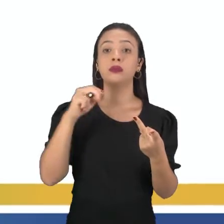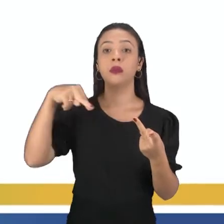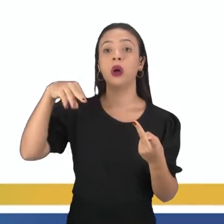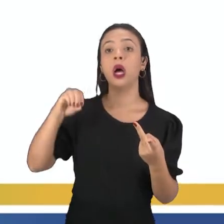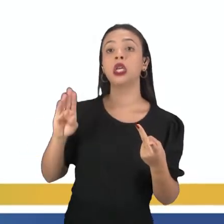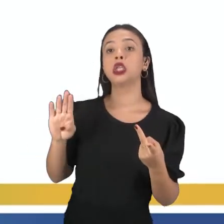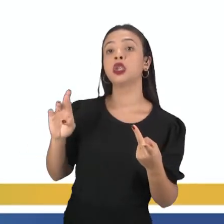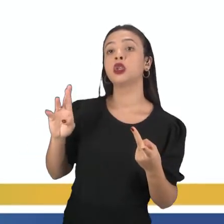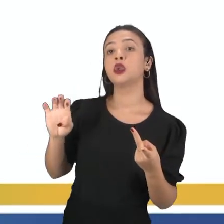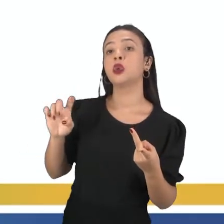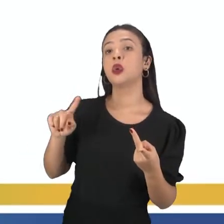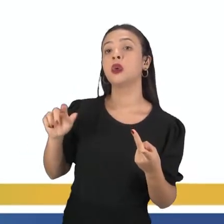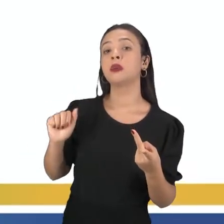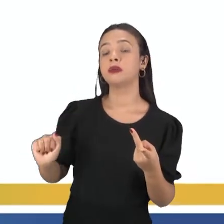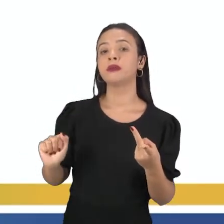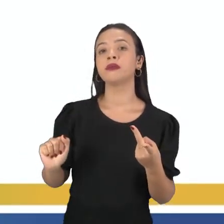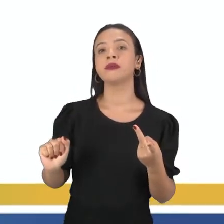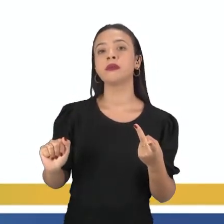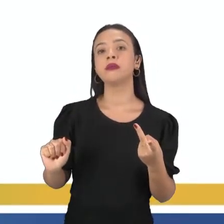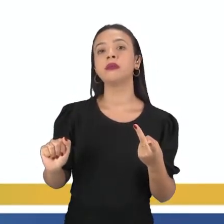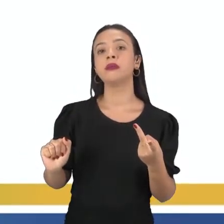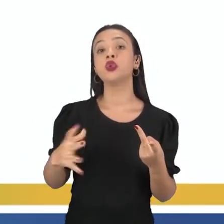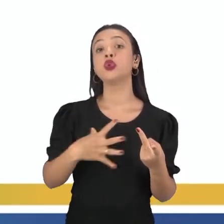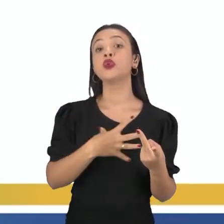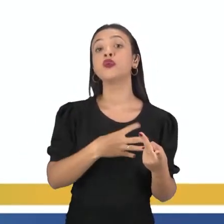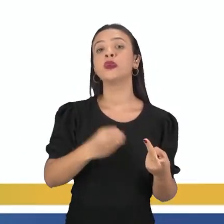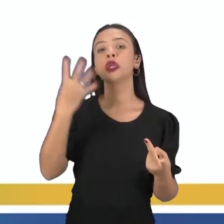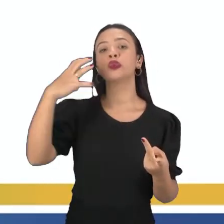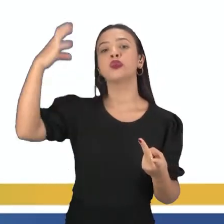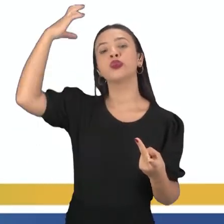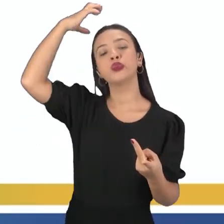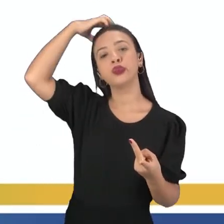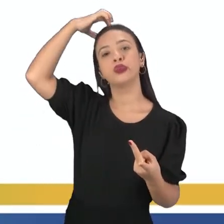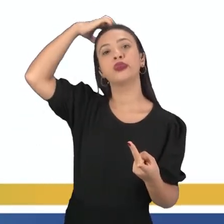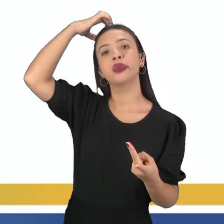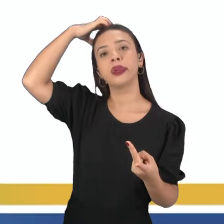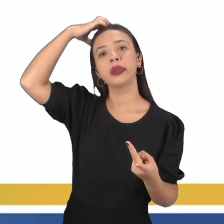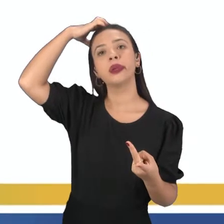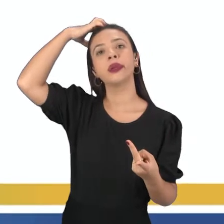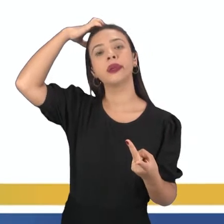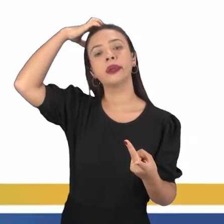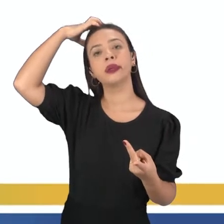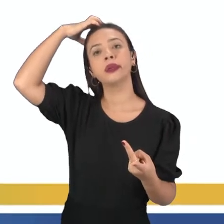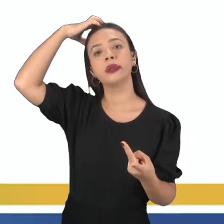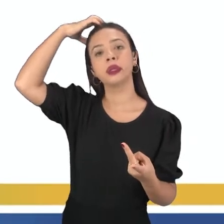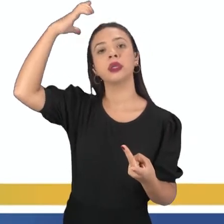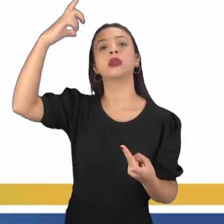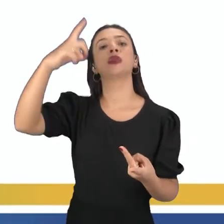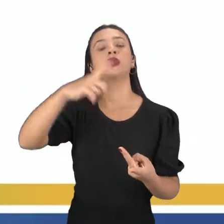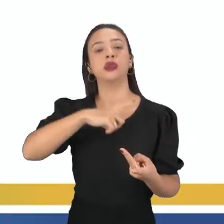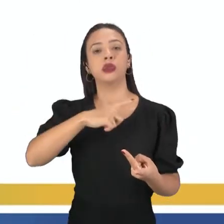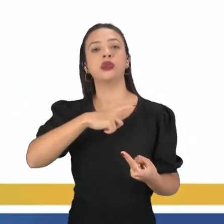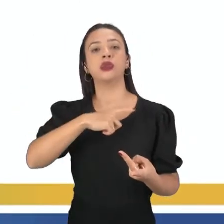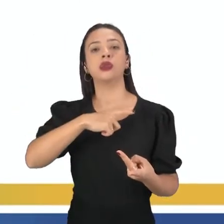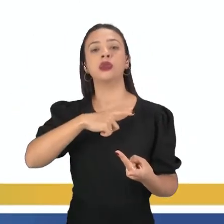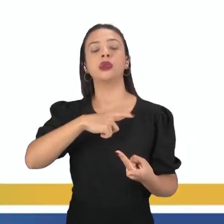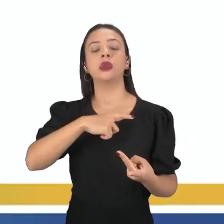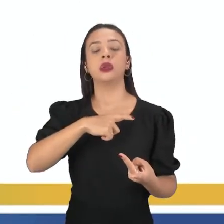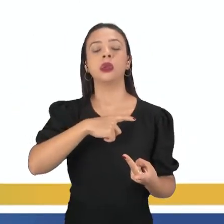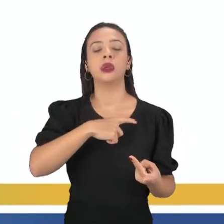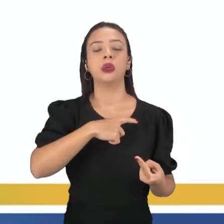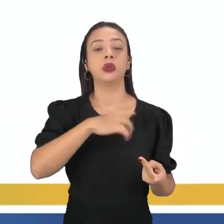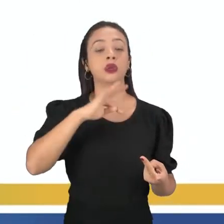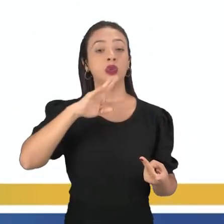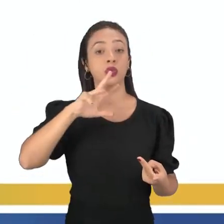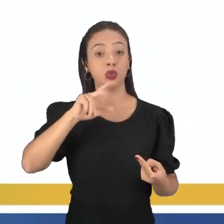a nobreza, certo? Os filhos dos reis, dos nobres, aqueles que haviam conseguido o título de nobreza, enfim, todos